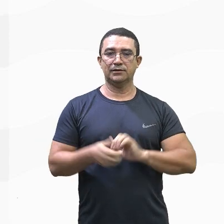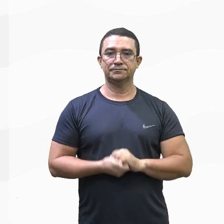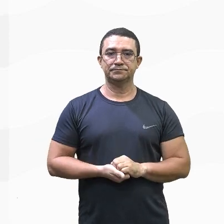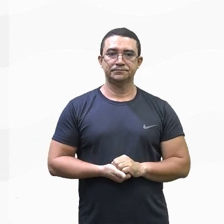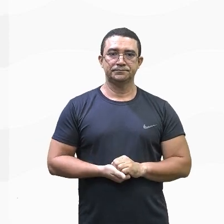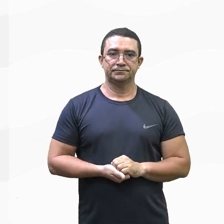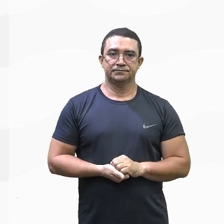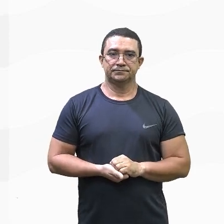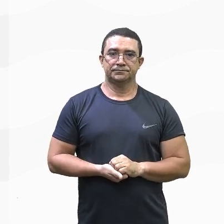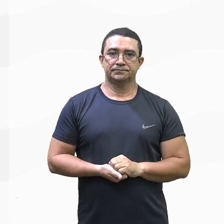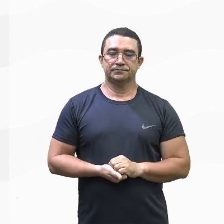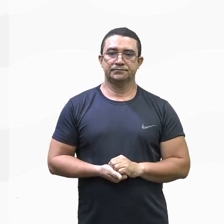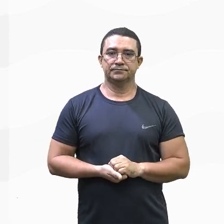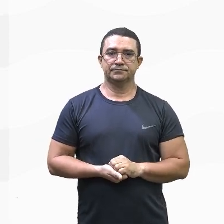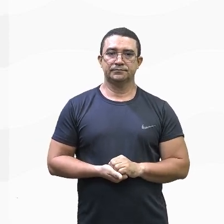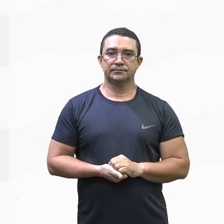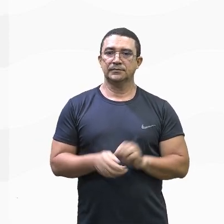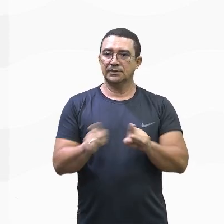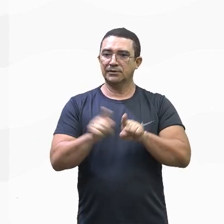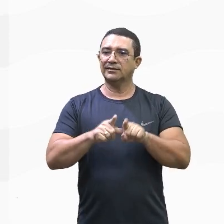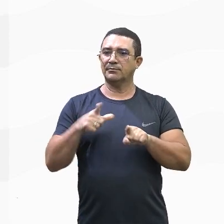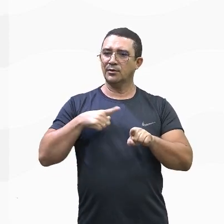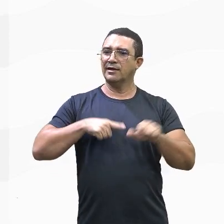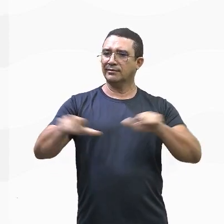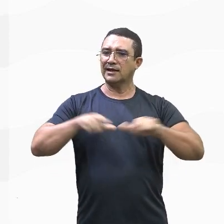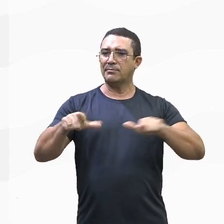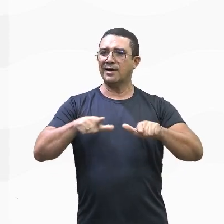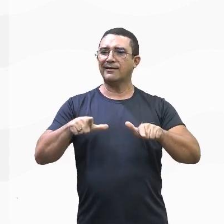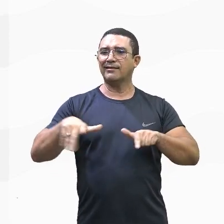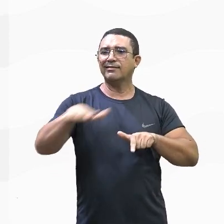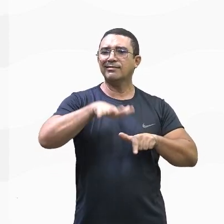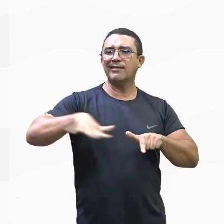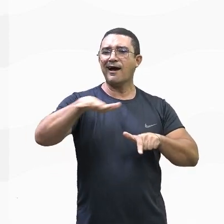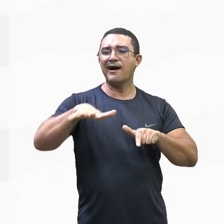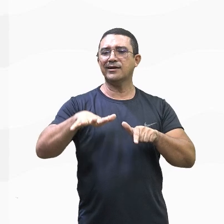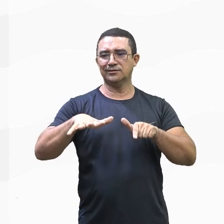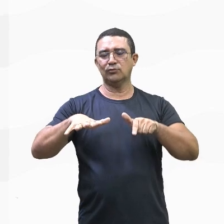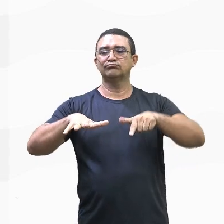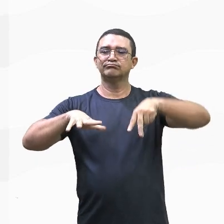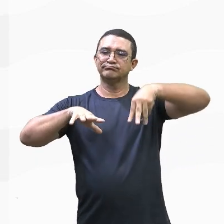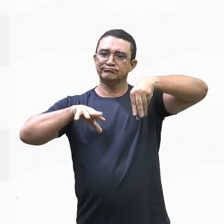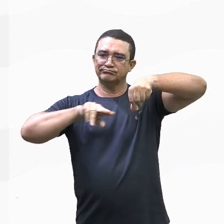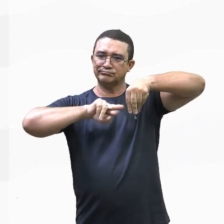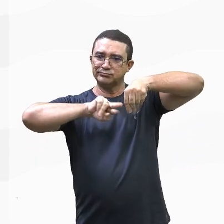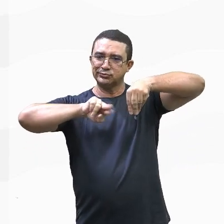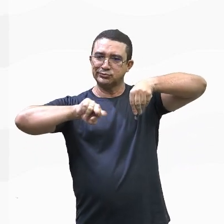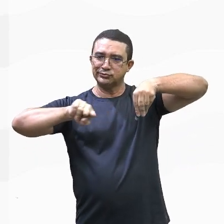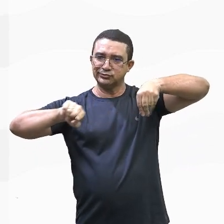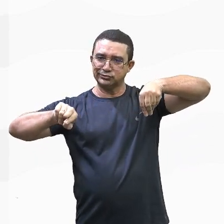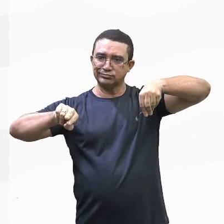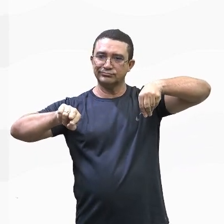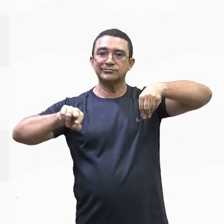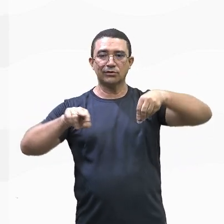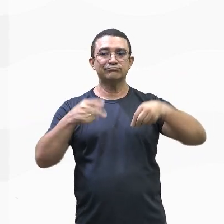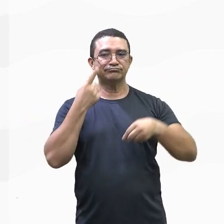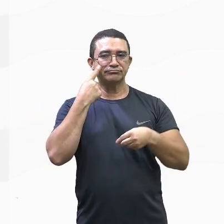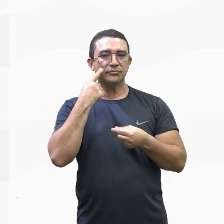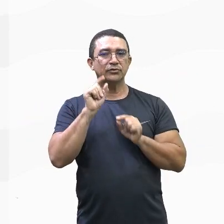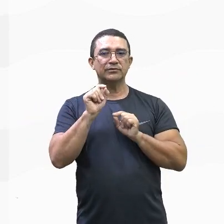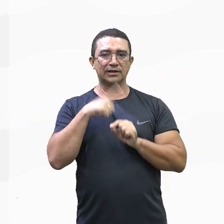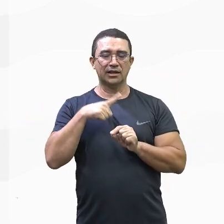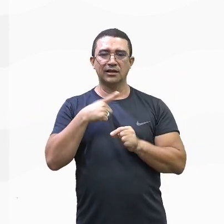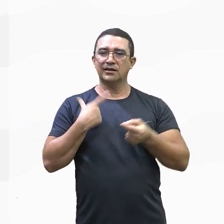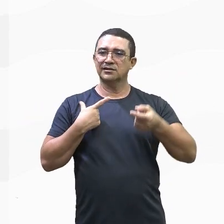Amazônia trabalha na mineração, né, professora? Exatamente. E como vocês podem ler aí juntamente conosco, não é?